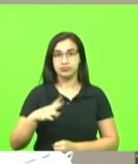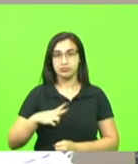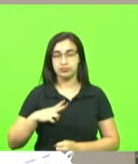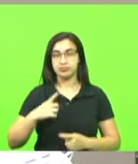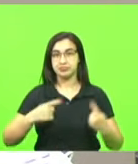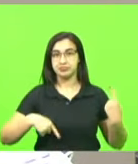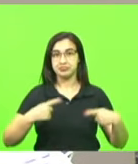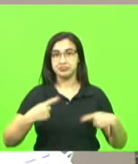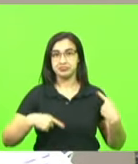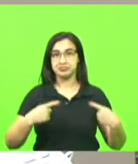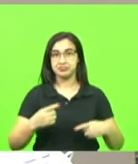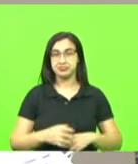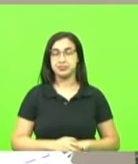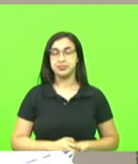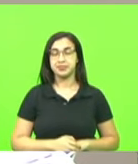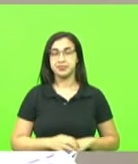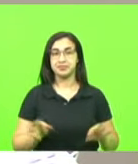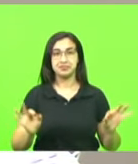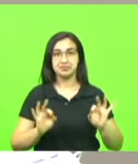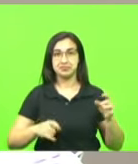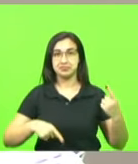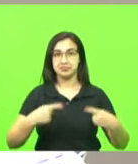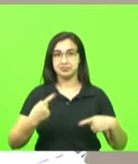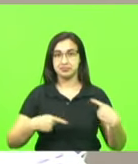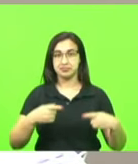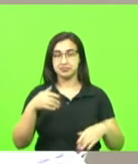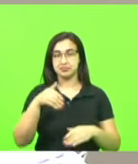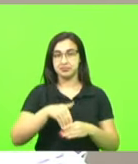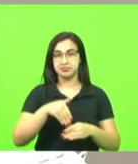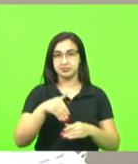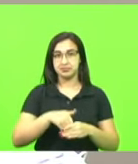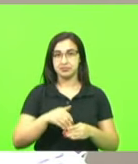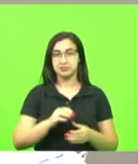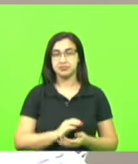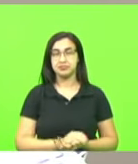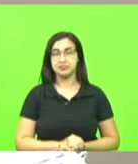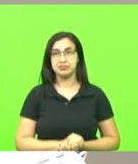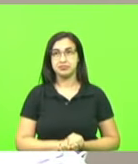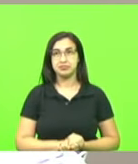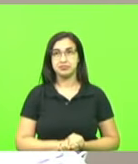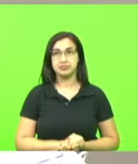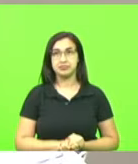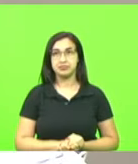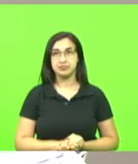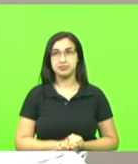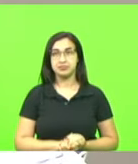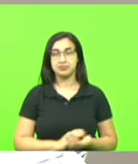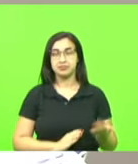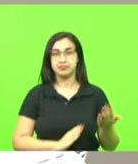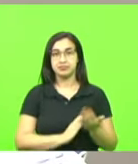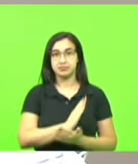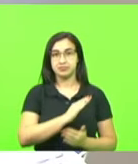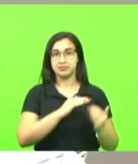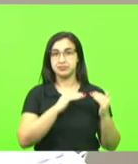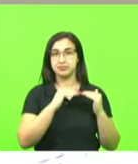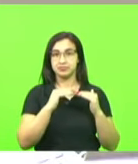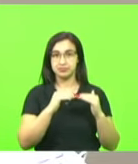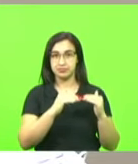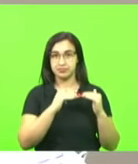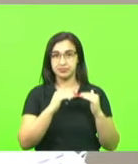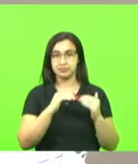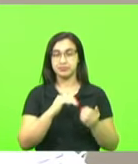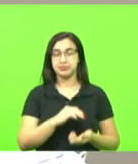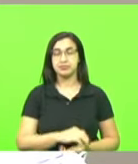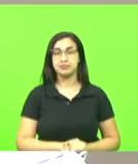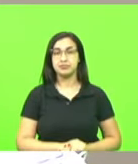discussão. Não havendo quem queira discutir, em votação. Deputados que aprovam, permaneçam como se encontram. Aprovado por